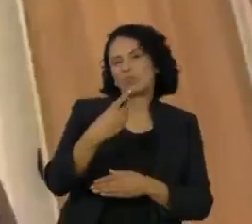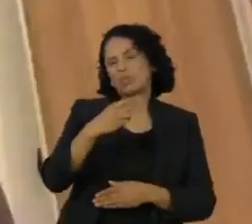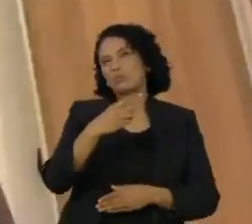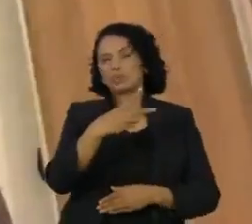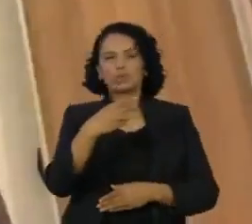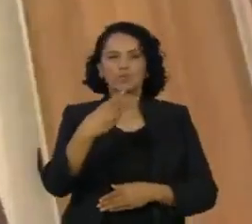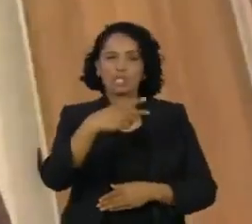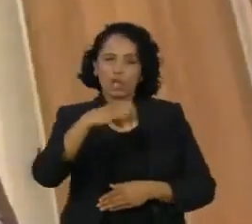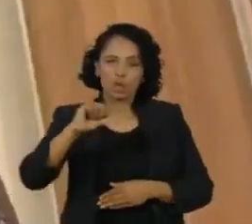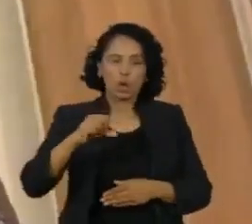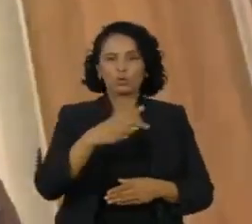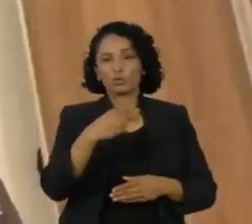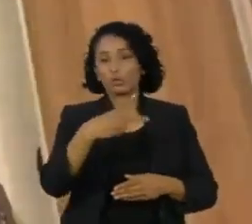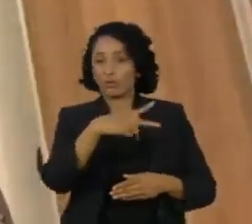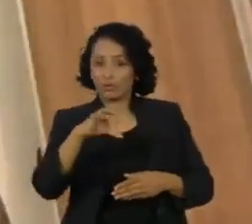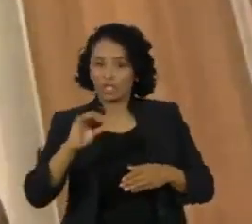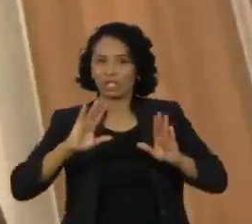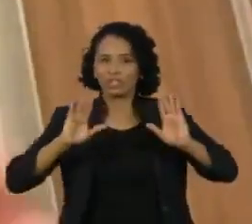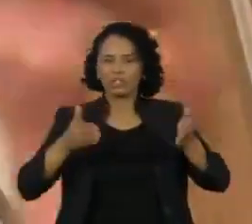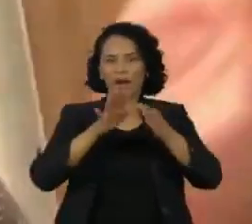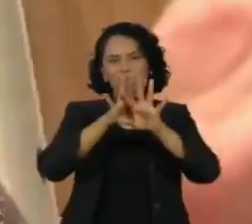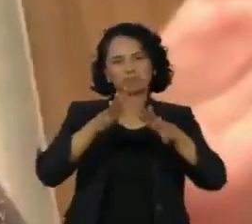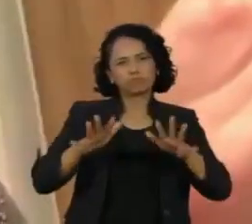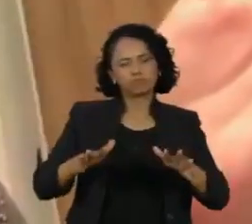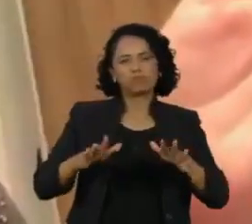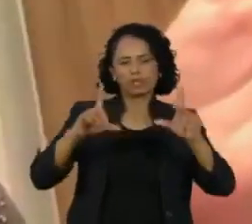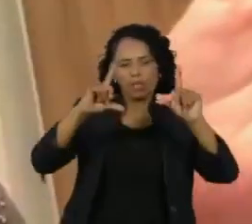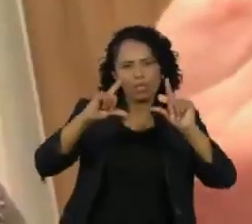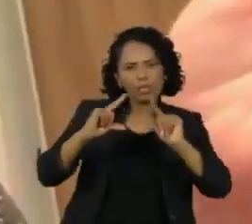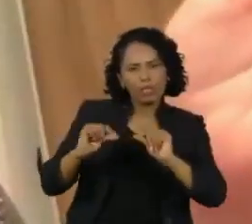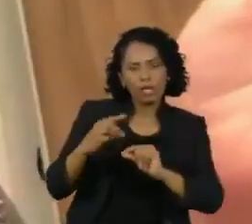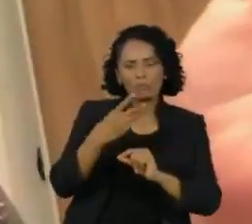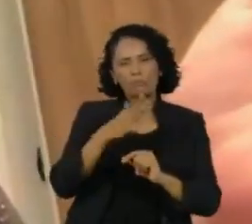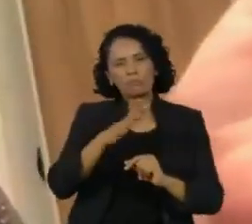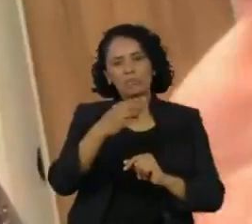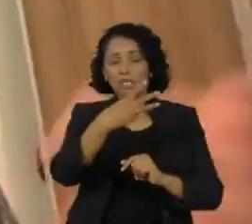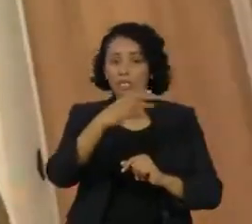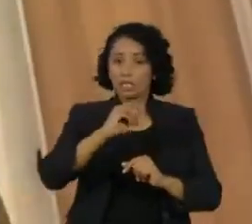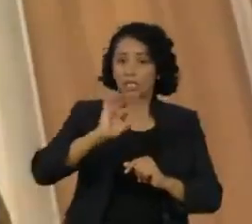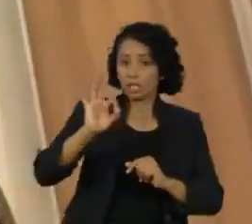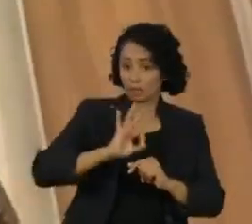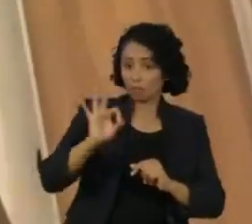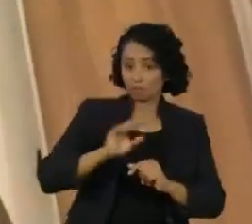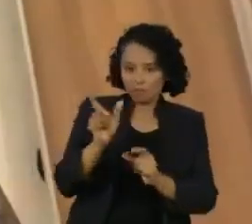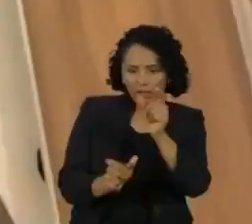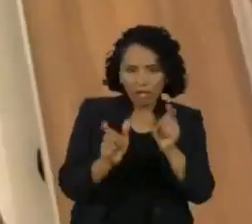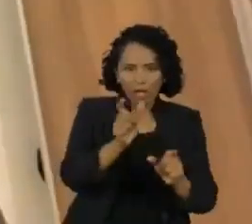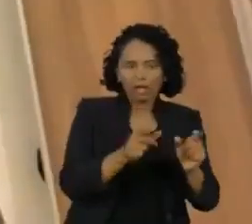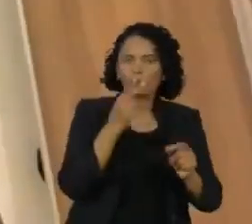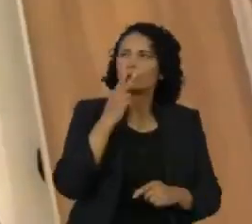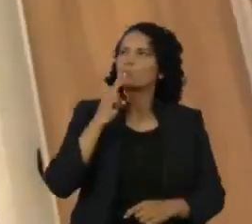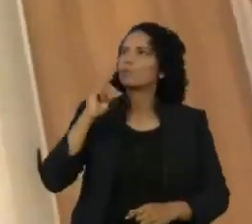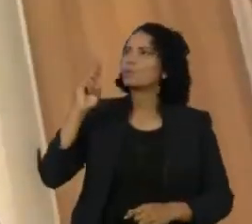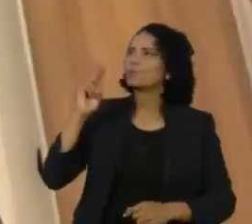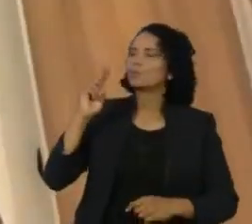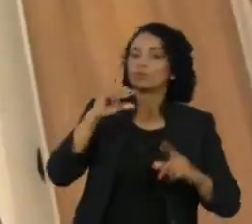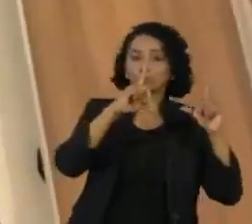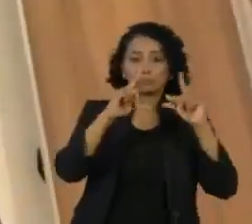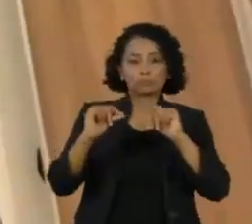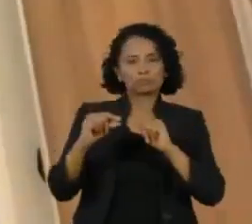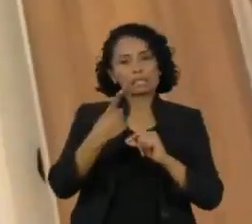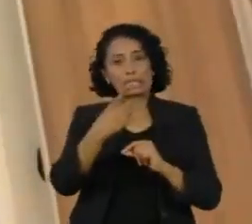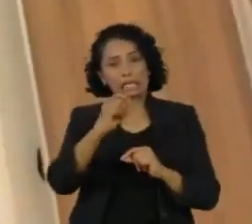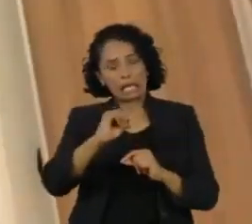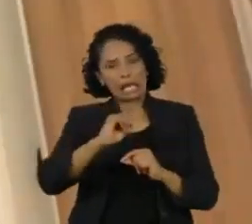2020, foi notória a queda, né, assim, de 30% em média dos adultos que fumavam, hoje a gente tem aí 10% a 12%.